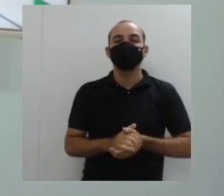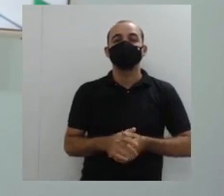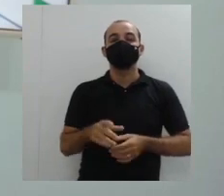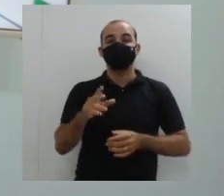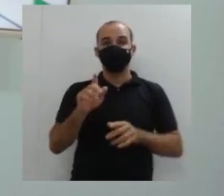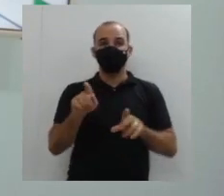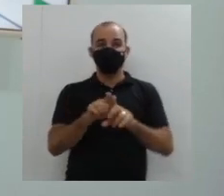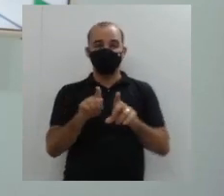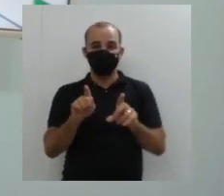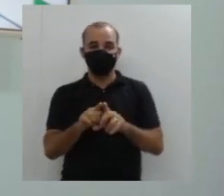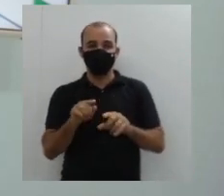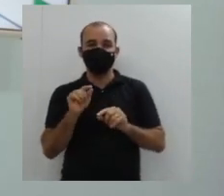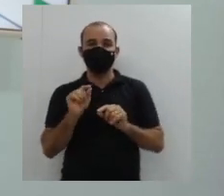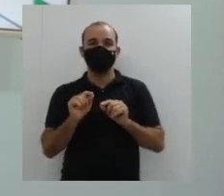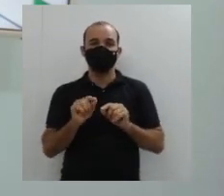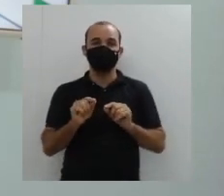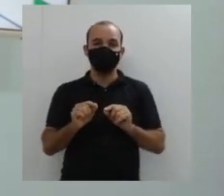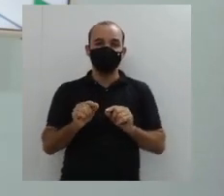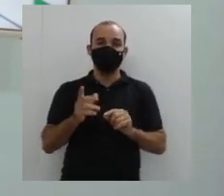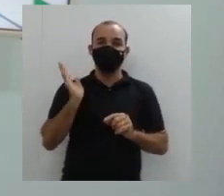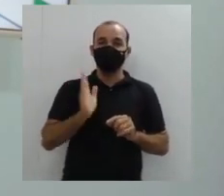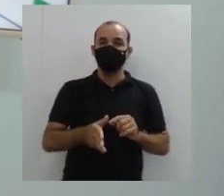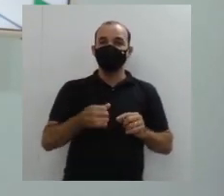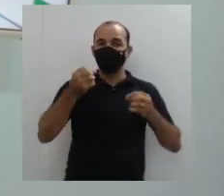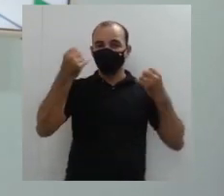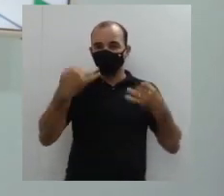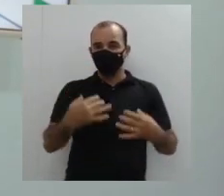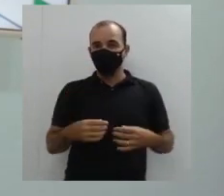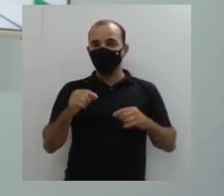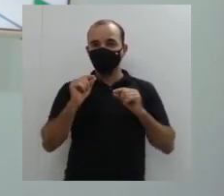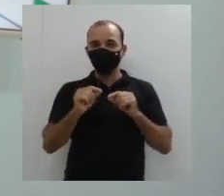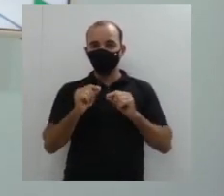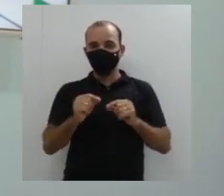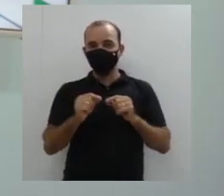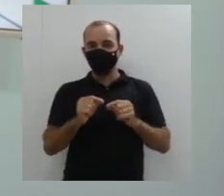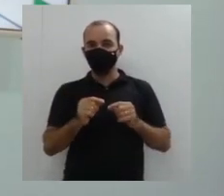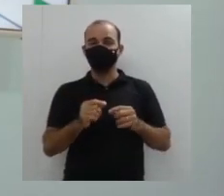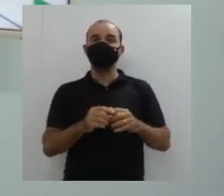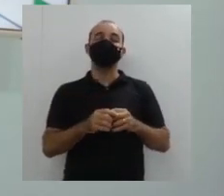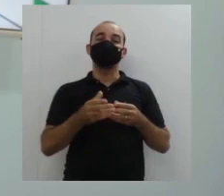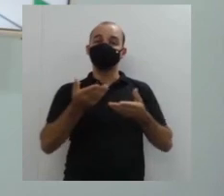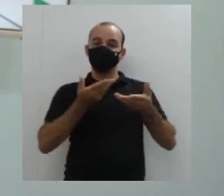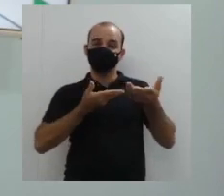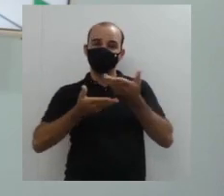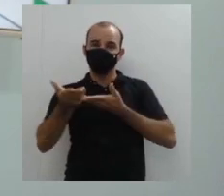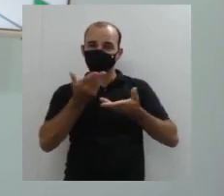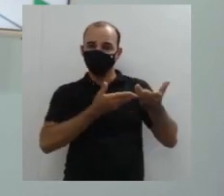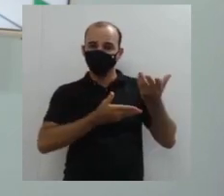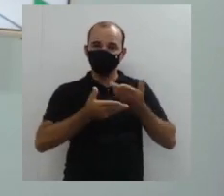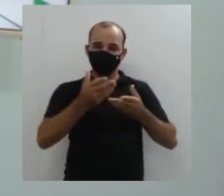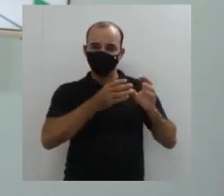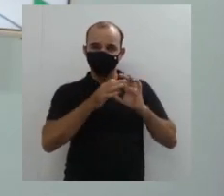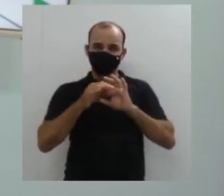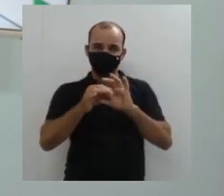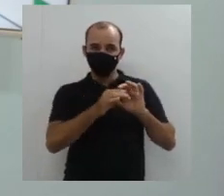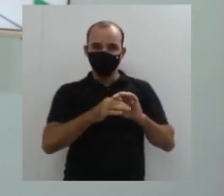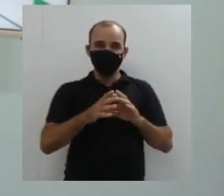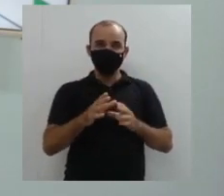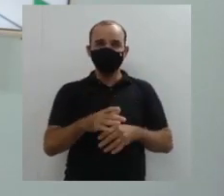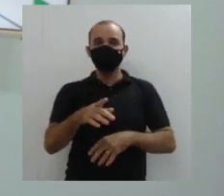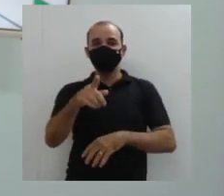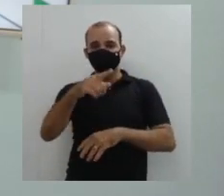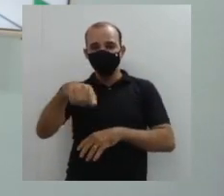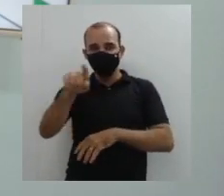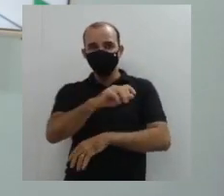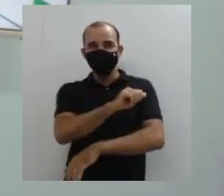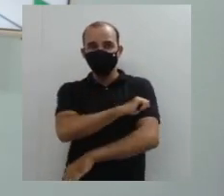lembrem-se bem daquilo que eu falei a vocês. Colocar em comum. Que tal você, estudante do nono